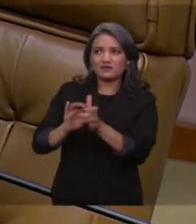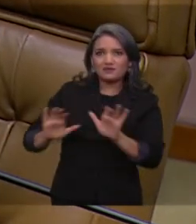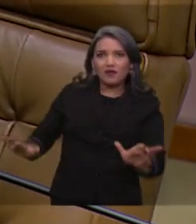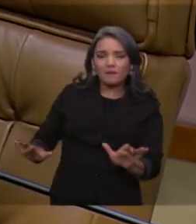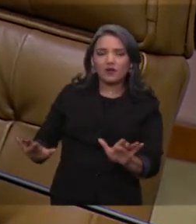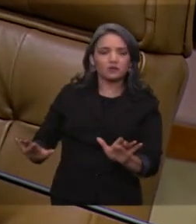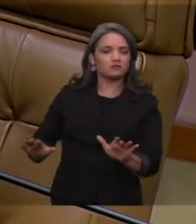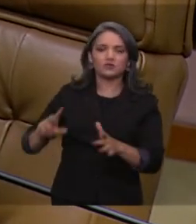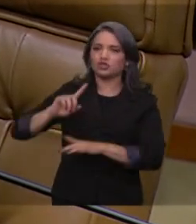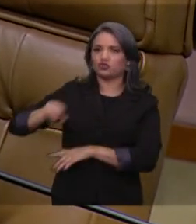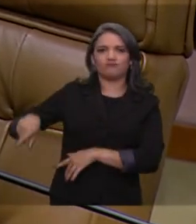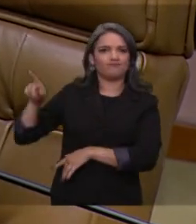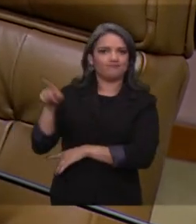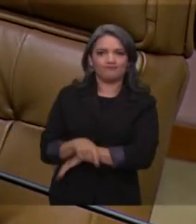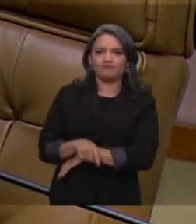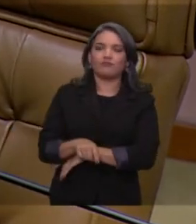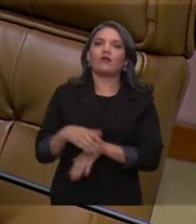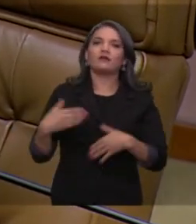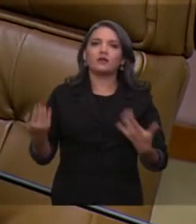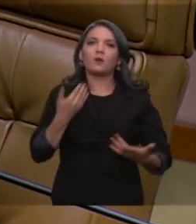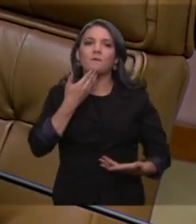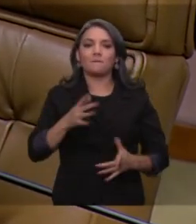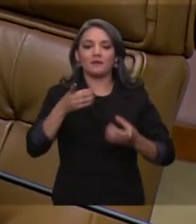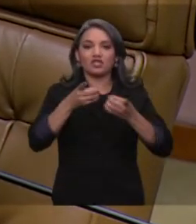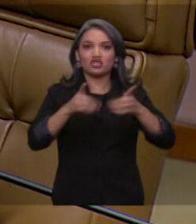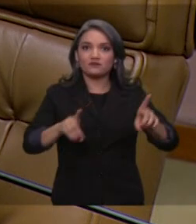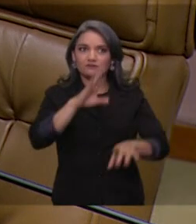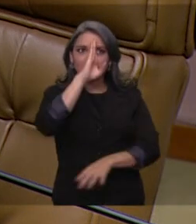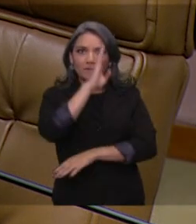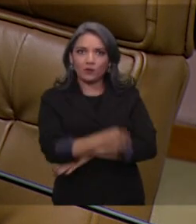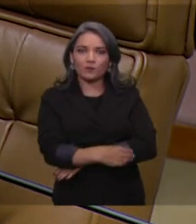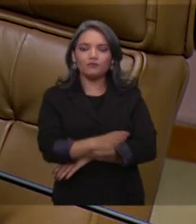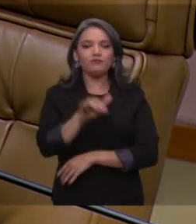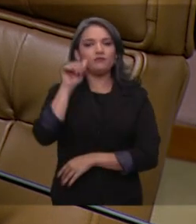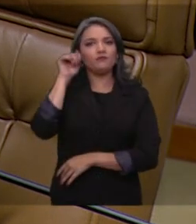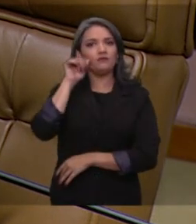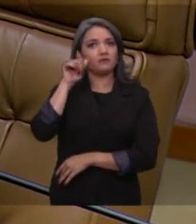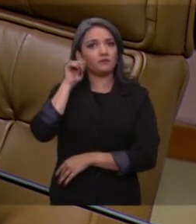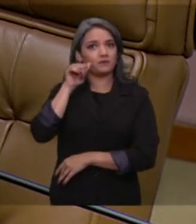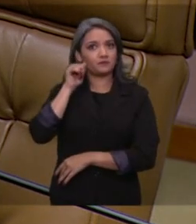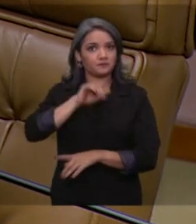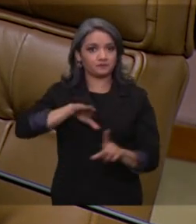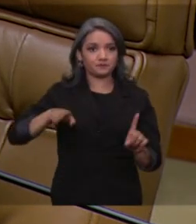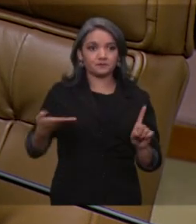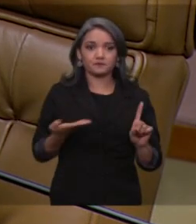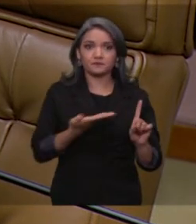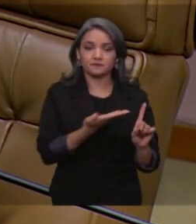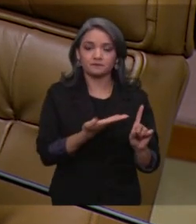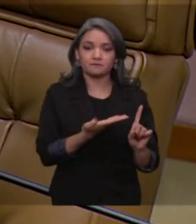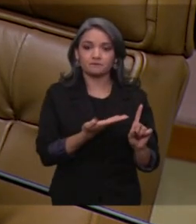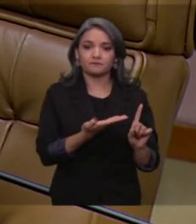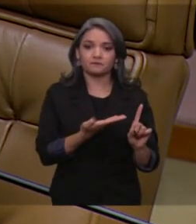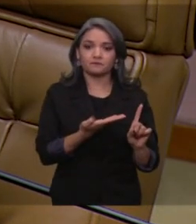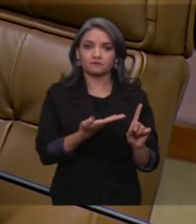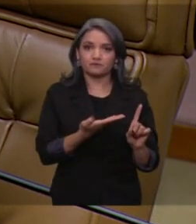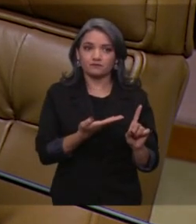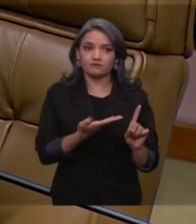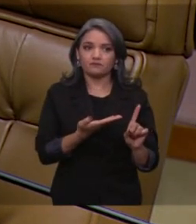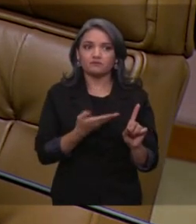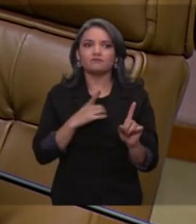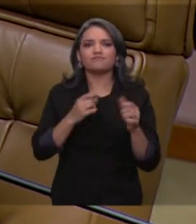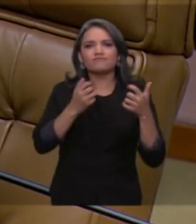assim a decretação do divórcio direto. A ré, na contestação, ela